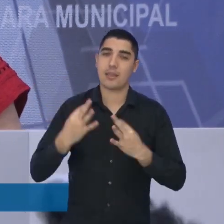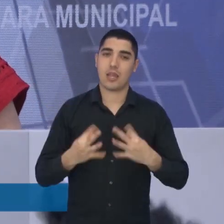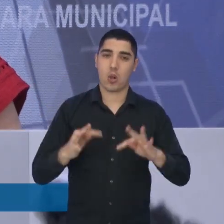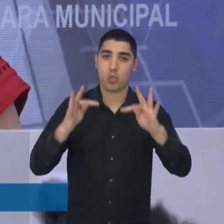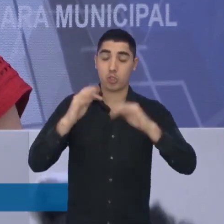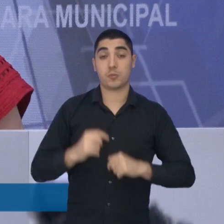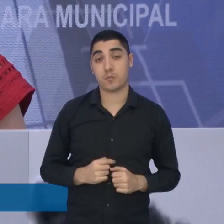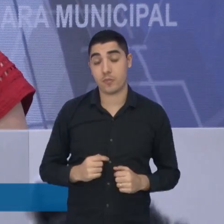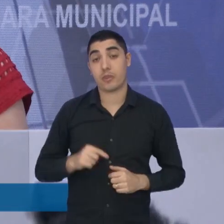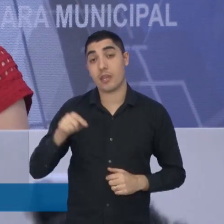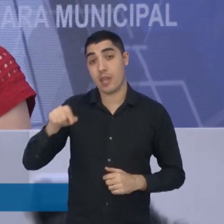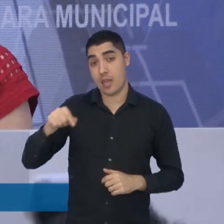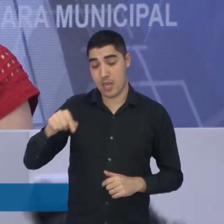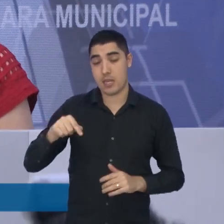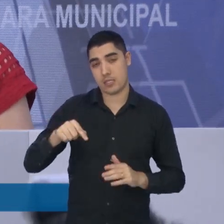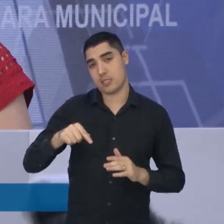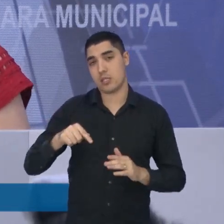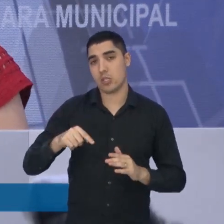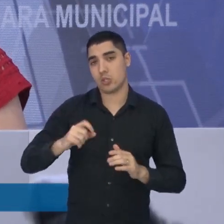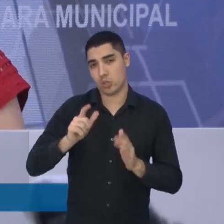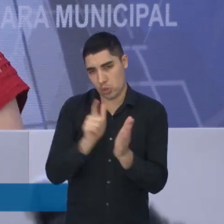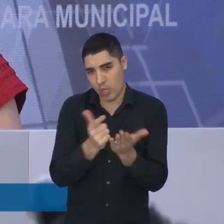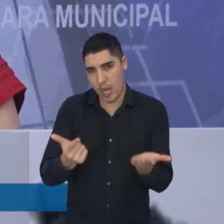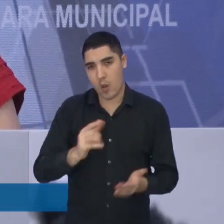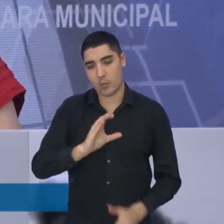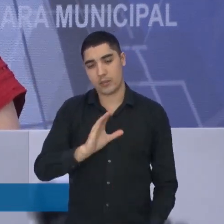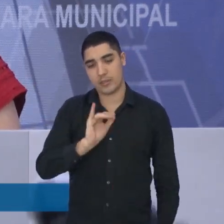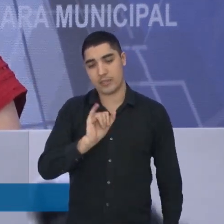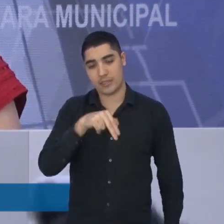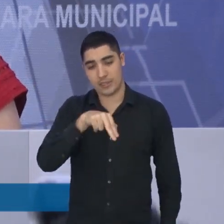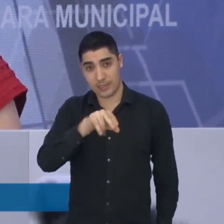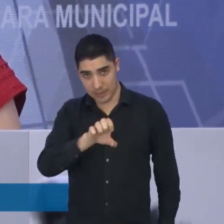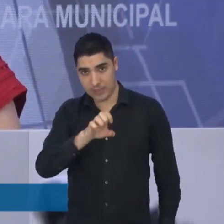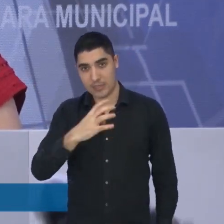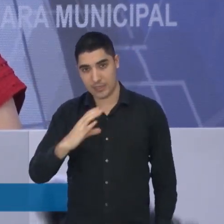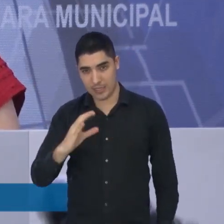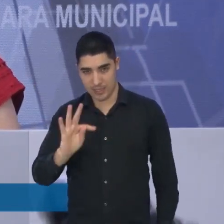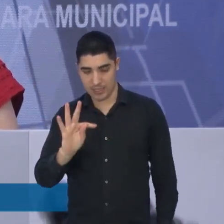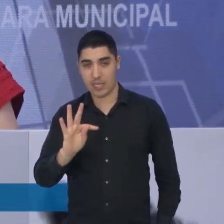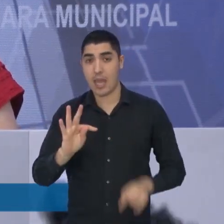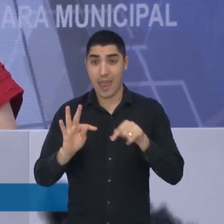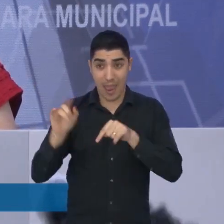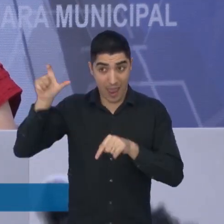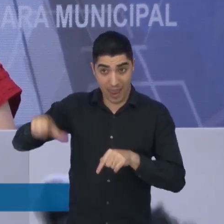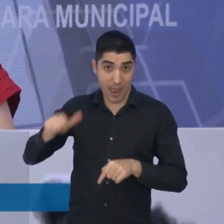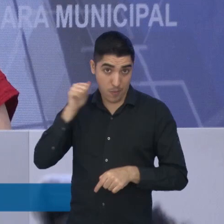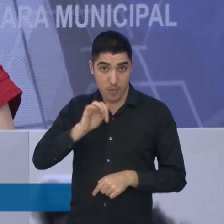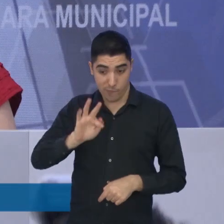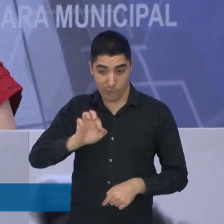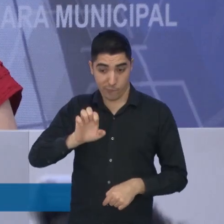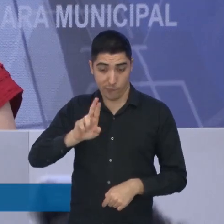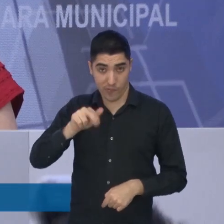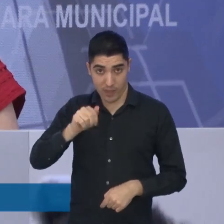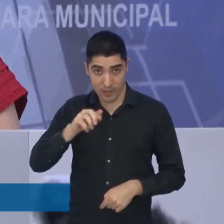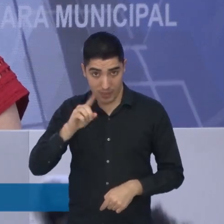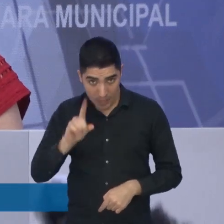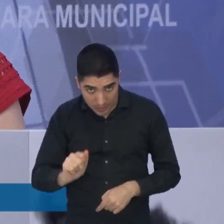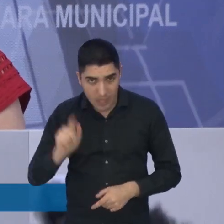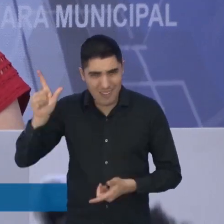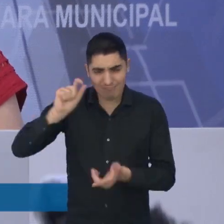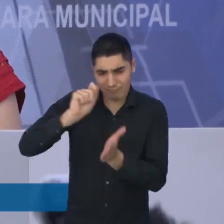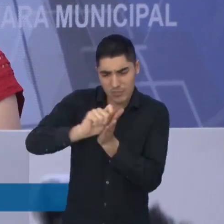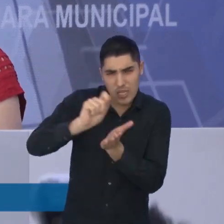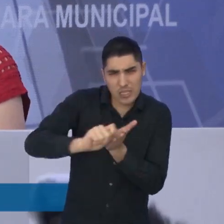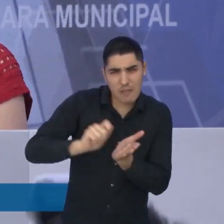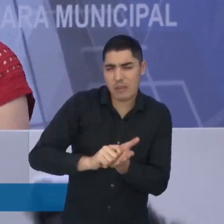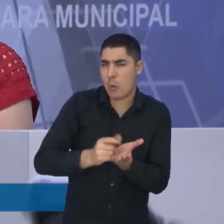jornal Sindicet, Fernanda escreveu centenas de artigos e foi editora da publicação.